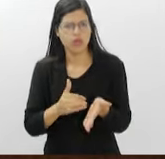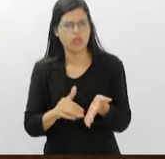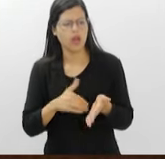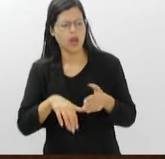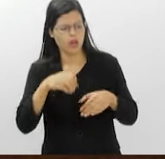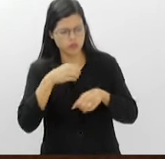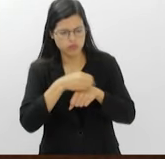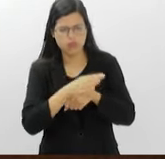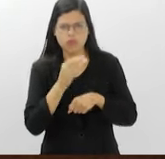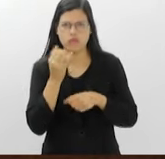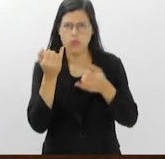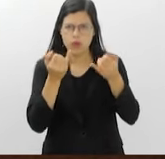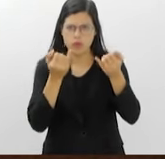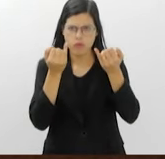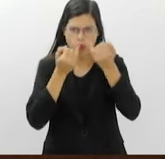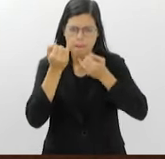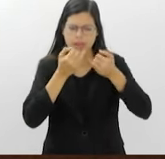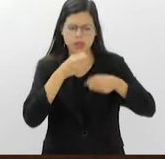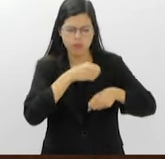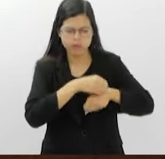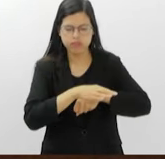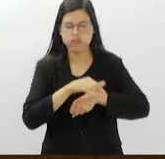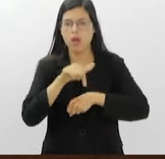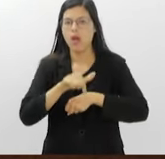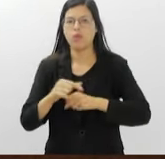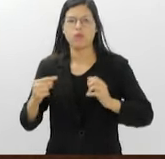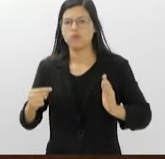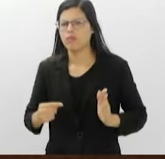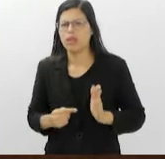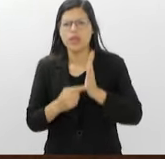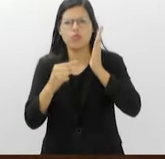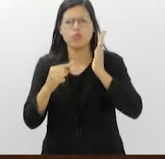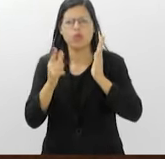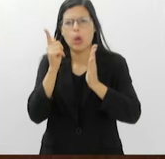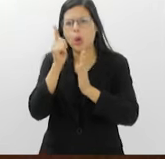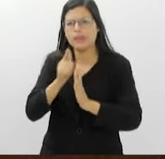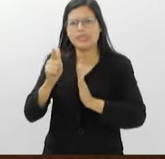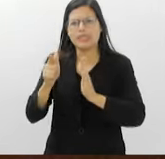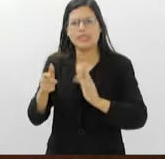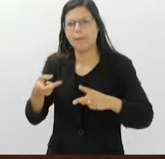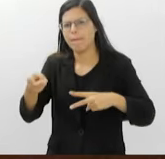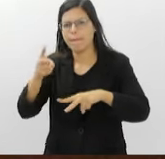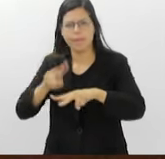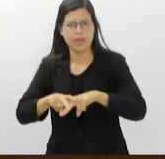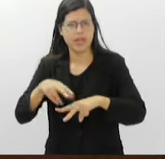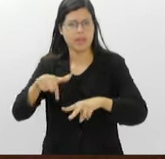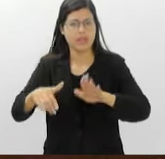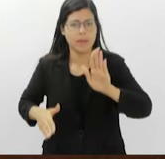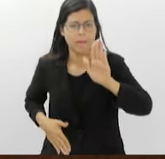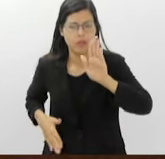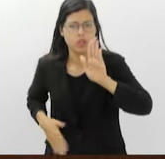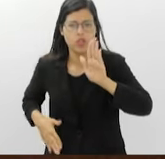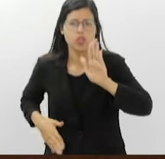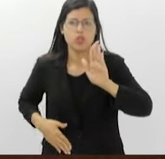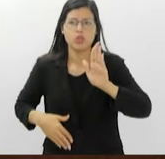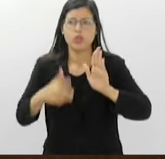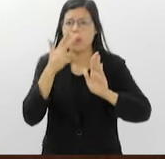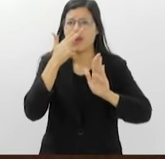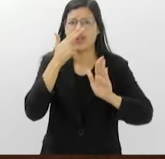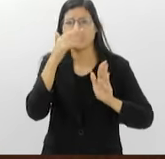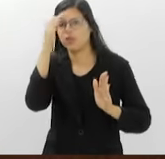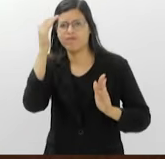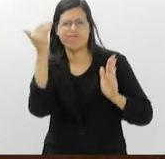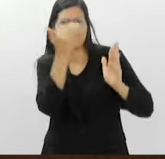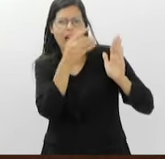que coloque já um disque denúncia para poder capturar esse marginal que acha que está acima da lei. Então, nós não